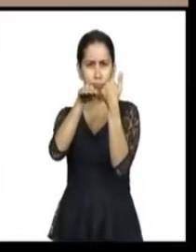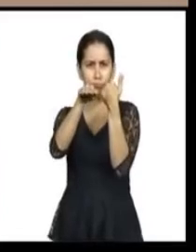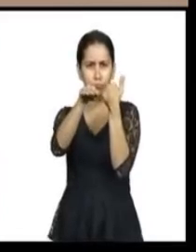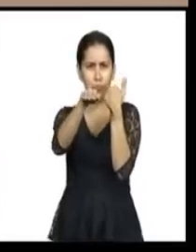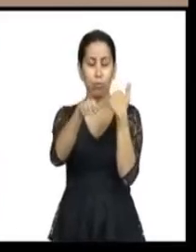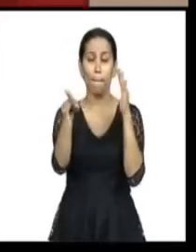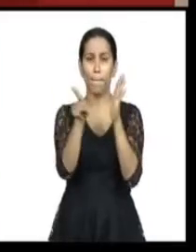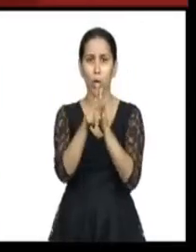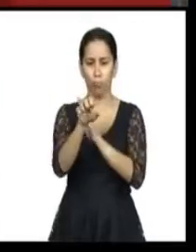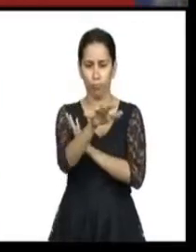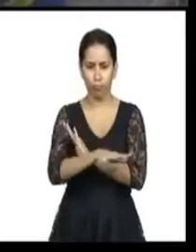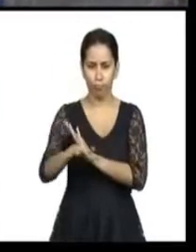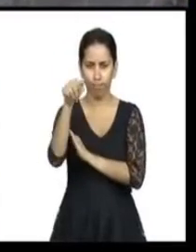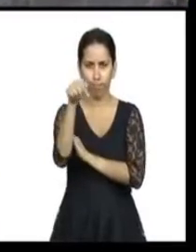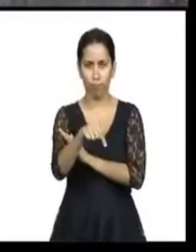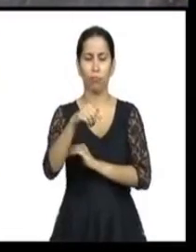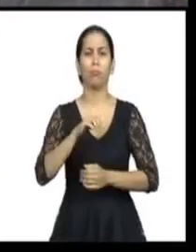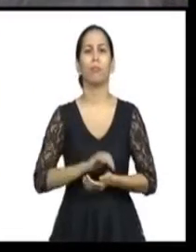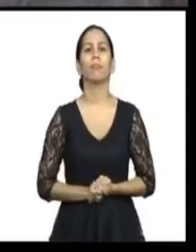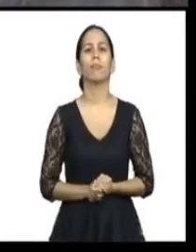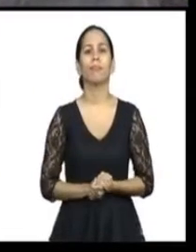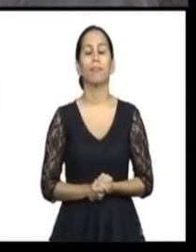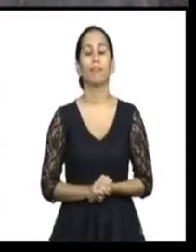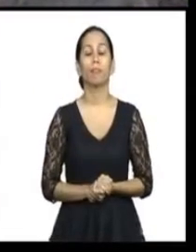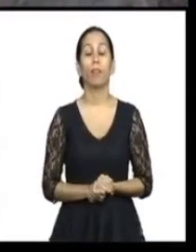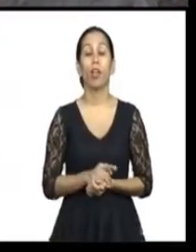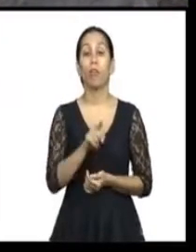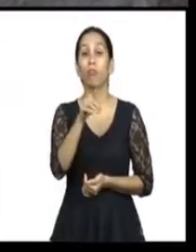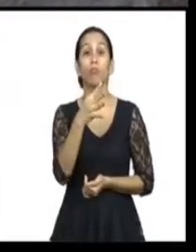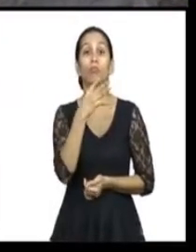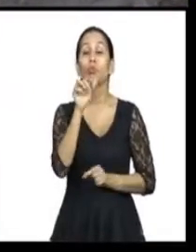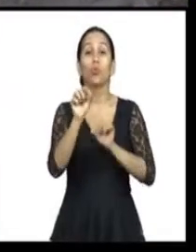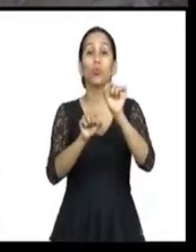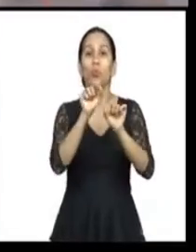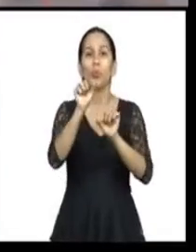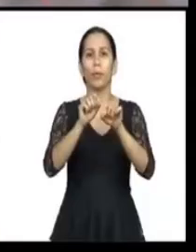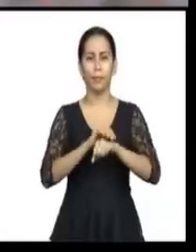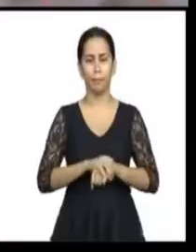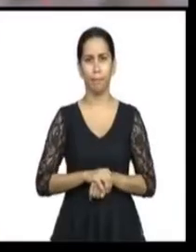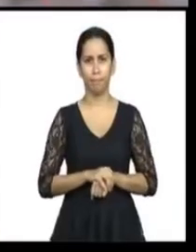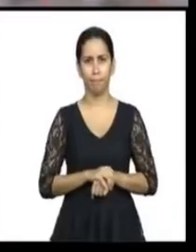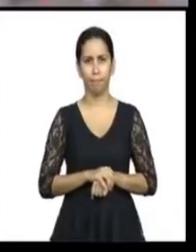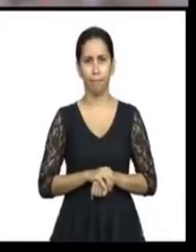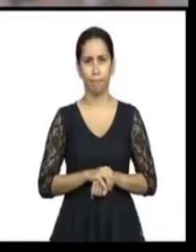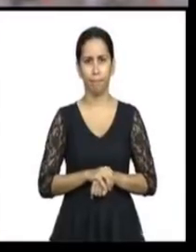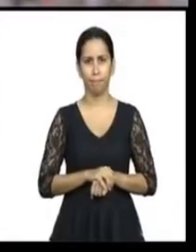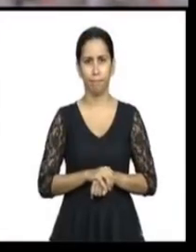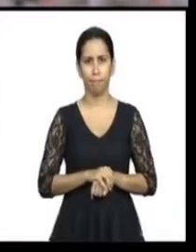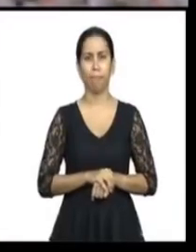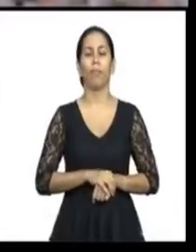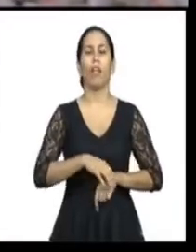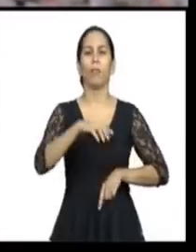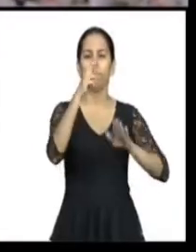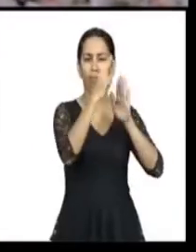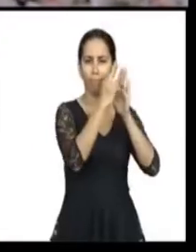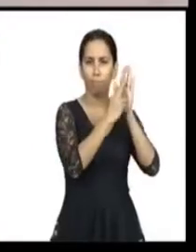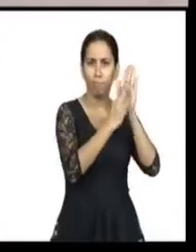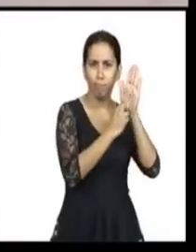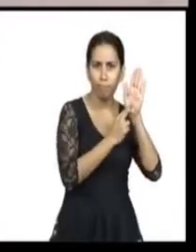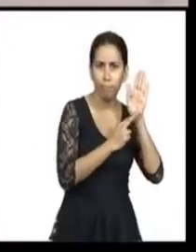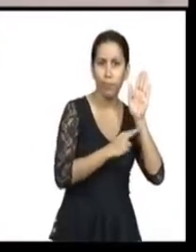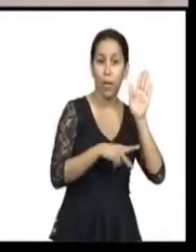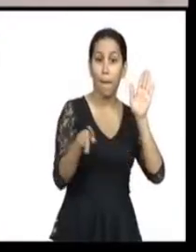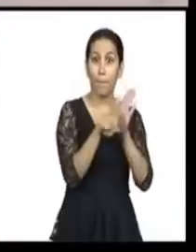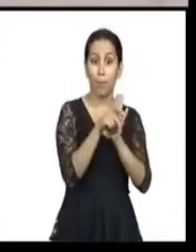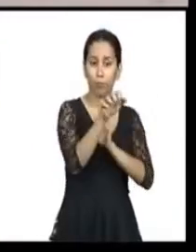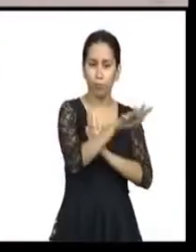hoje. Neste episódio você vai conhecer o procedimento de segurança na operação de equipamentos em uma